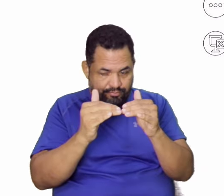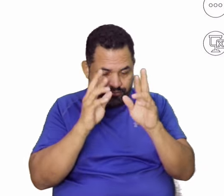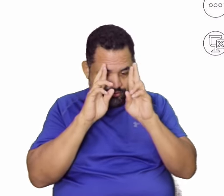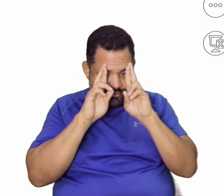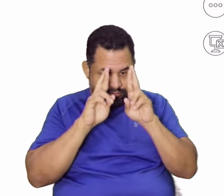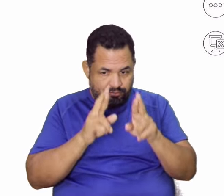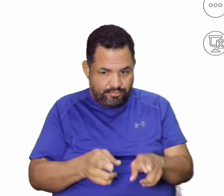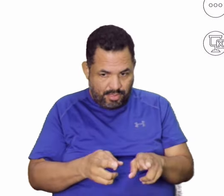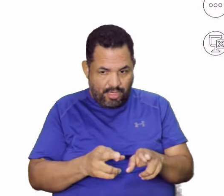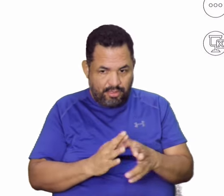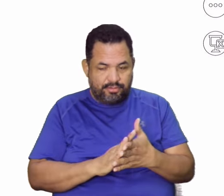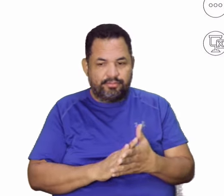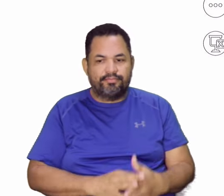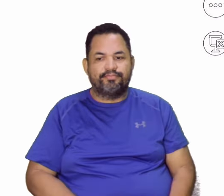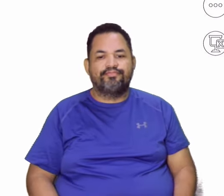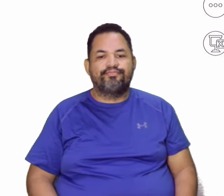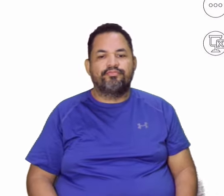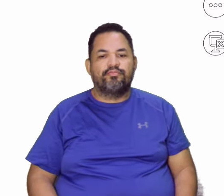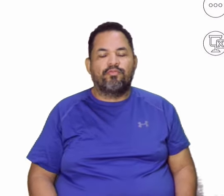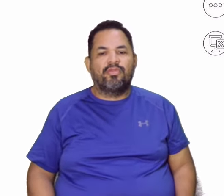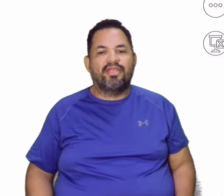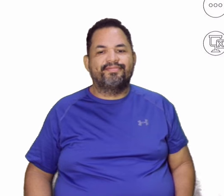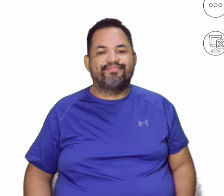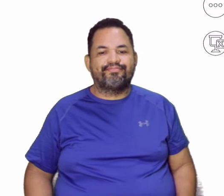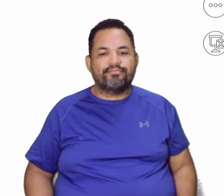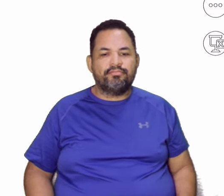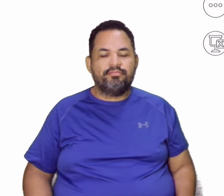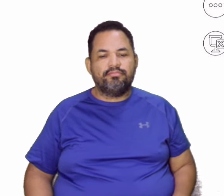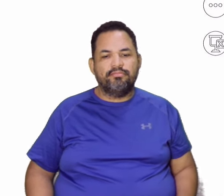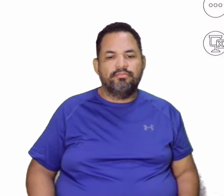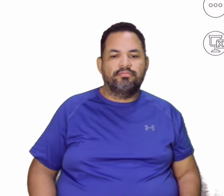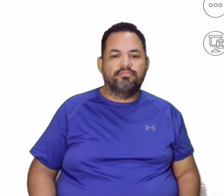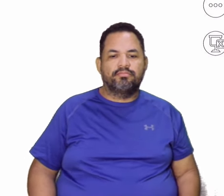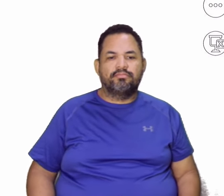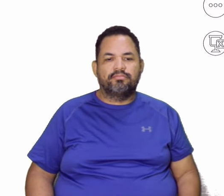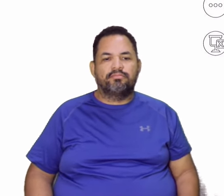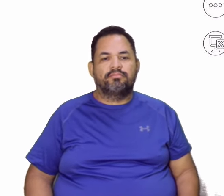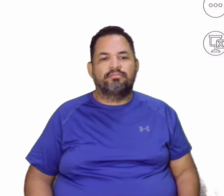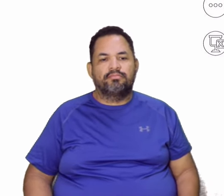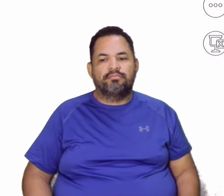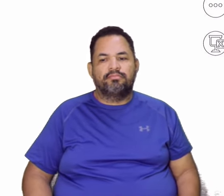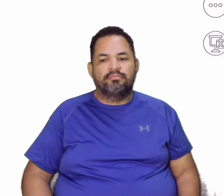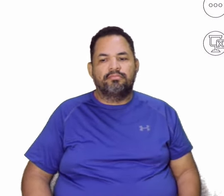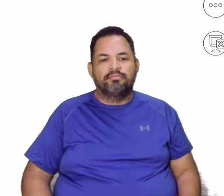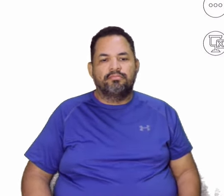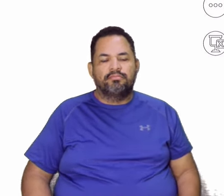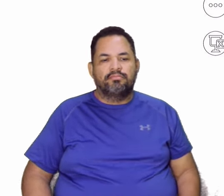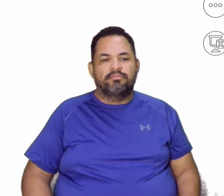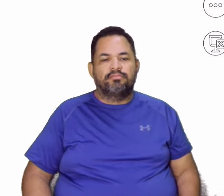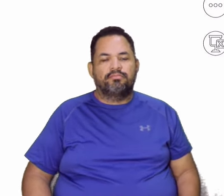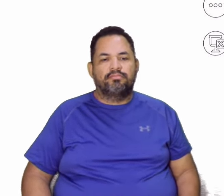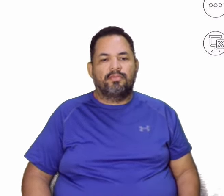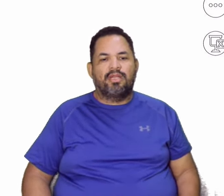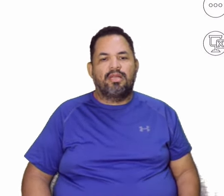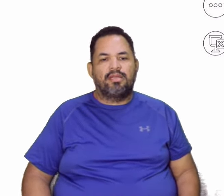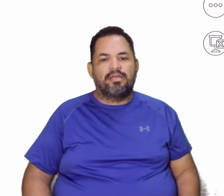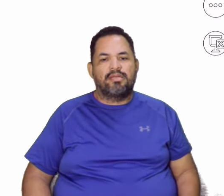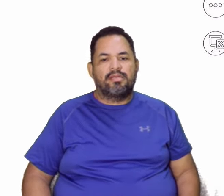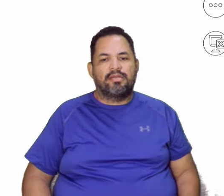agora tá cidades sustentáveis então a letra A tá falando sobre o predomínio de áreas